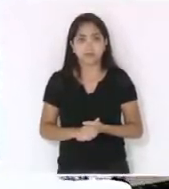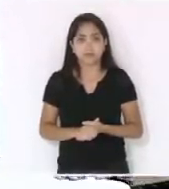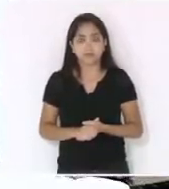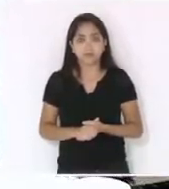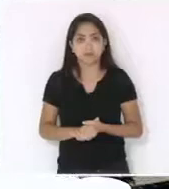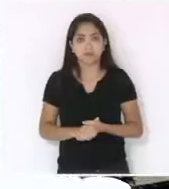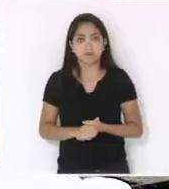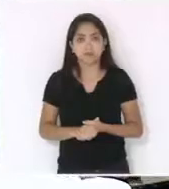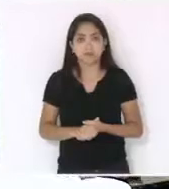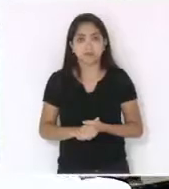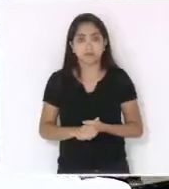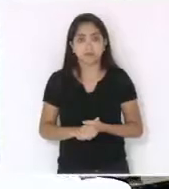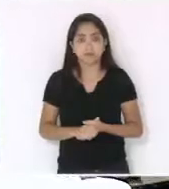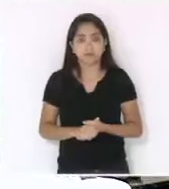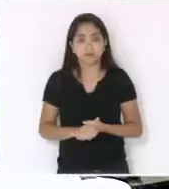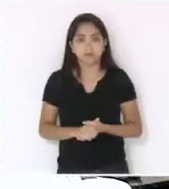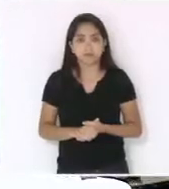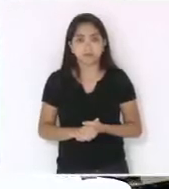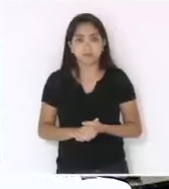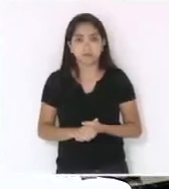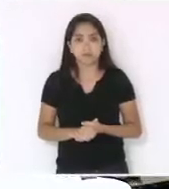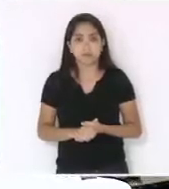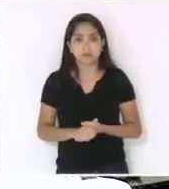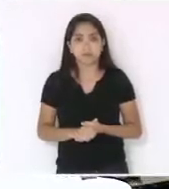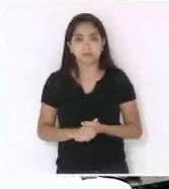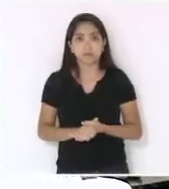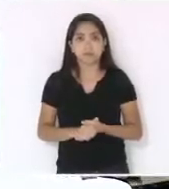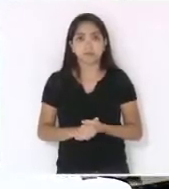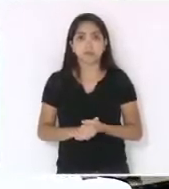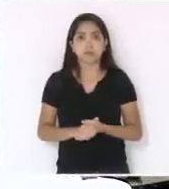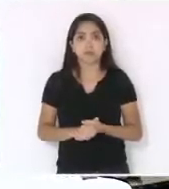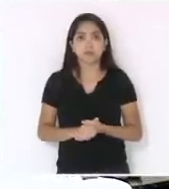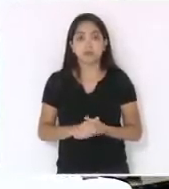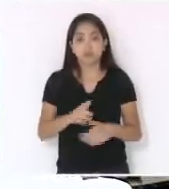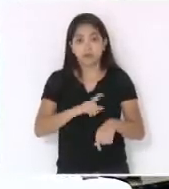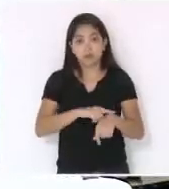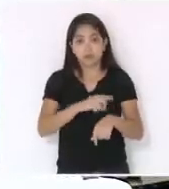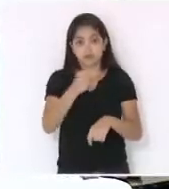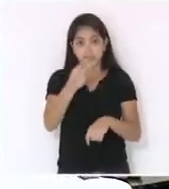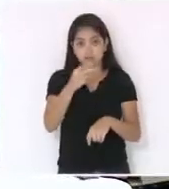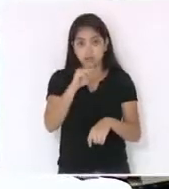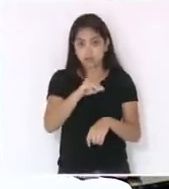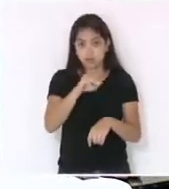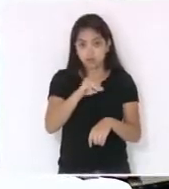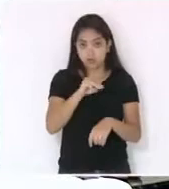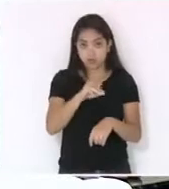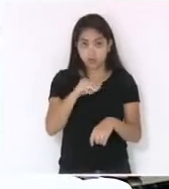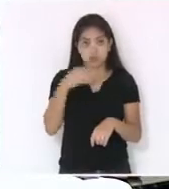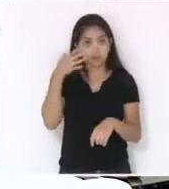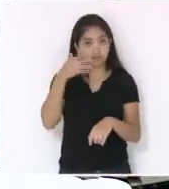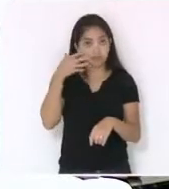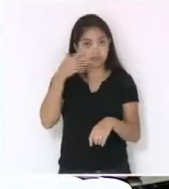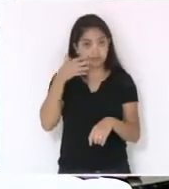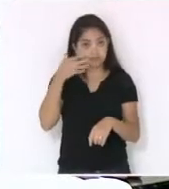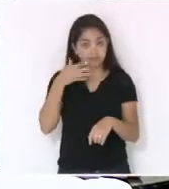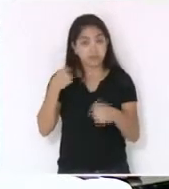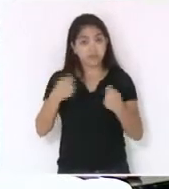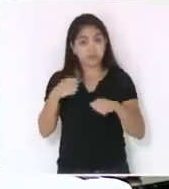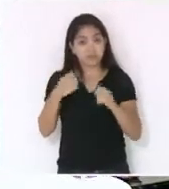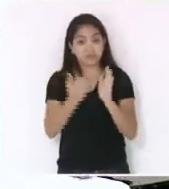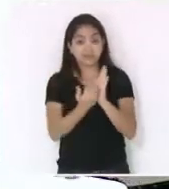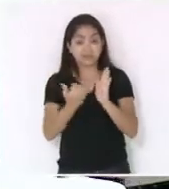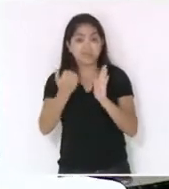Não tem problema. Nós temos 2 minutos de fala, eu acho que vou me estender por mais 3,